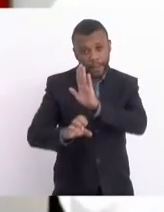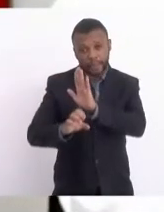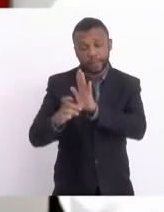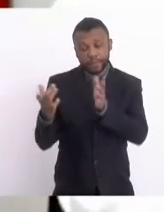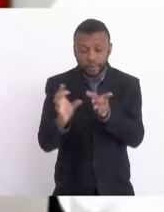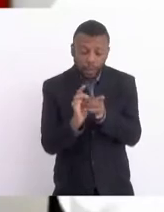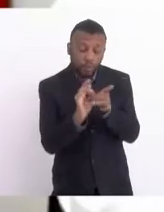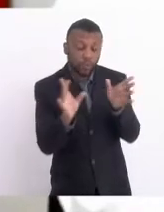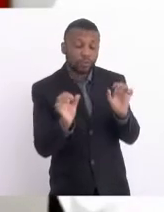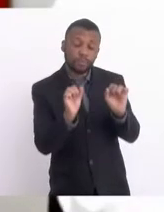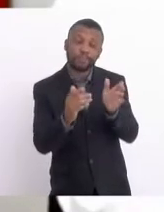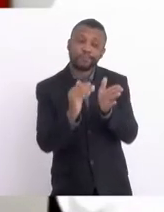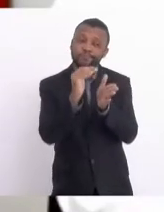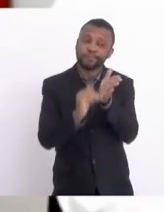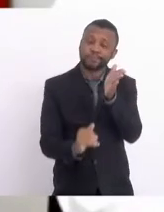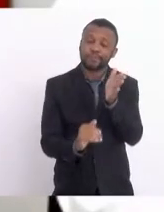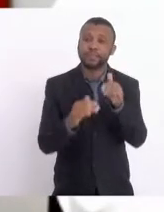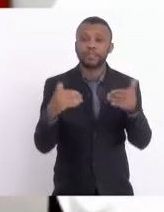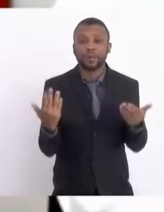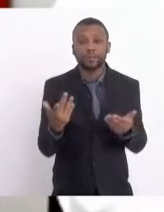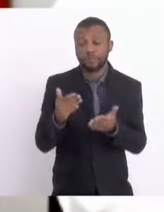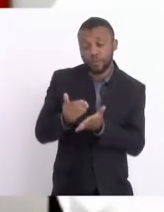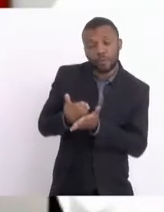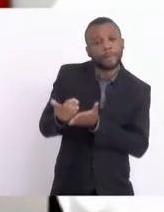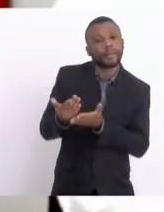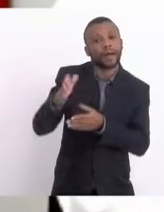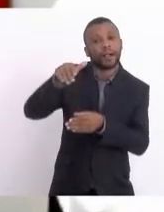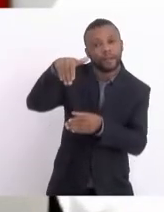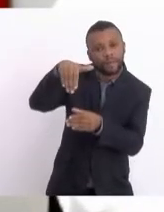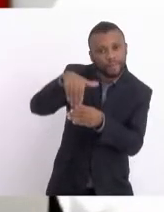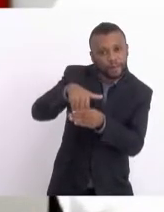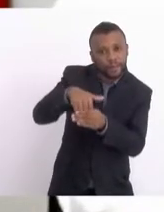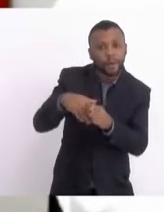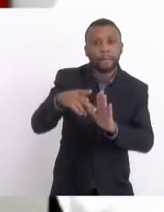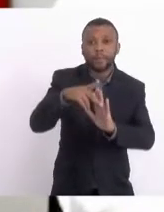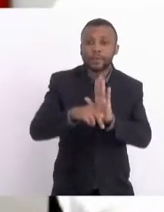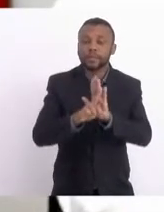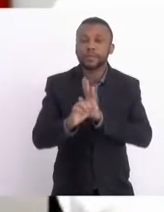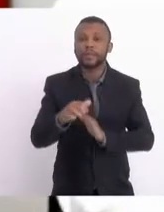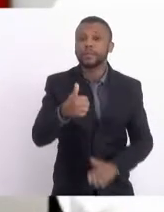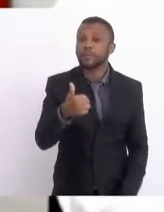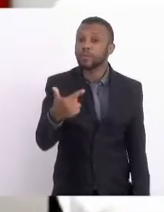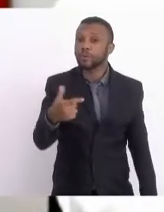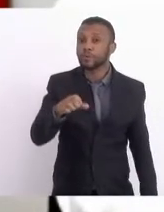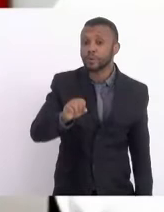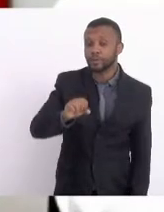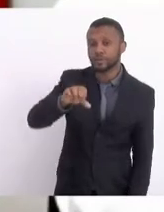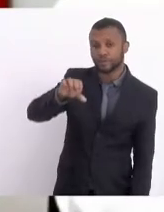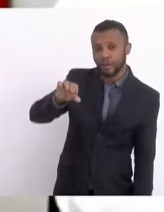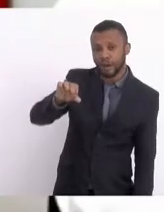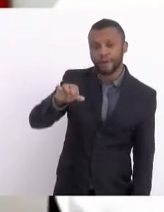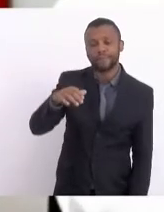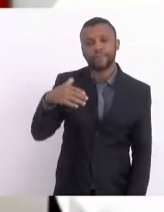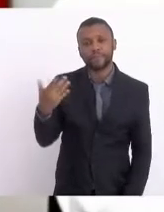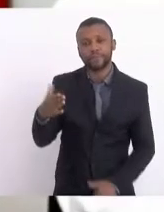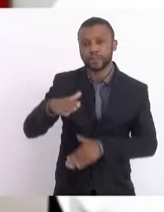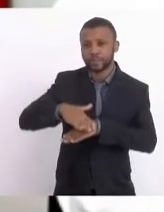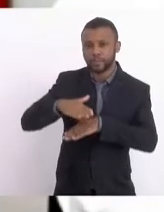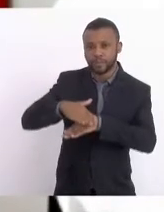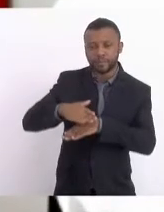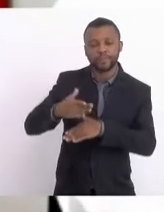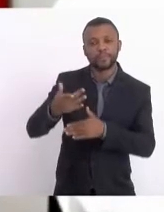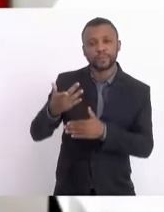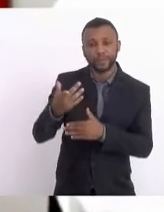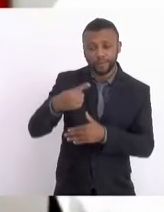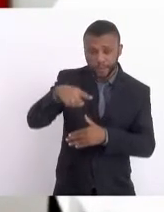retirada. Então, em votação, projeto de lei 1289, os senhores e senhoras que aprovam